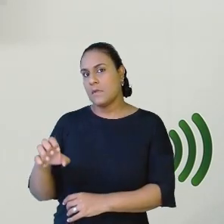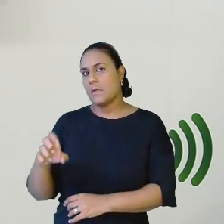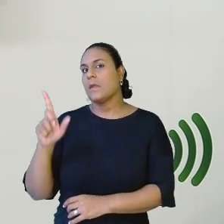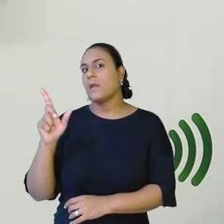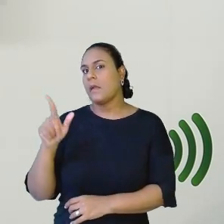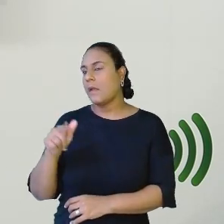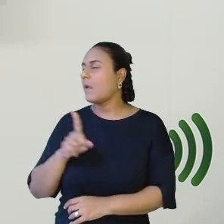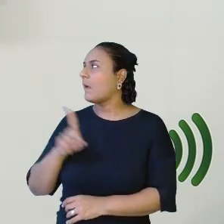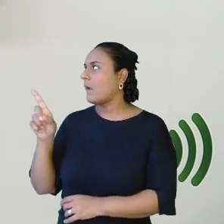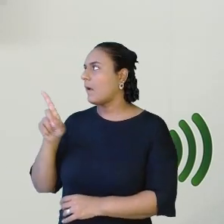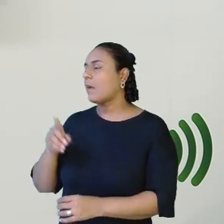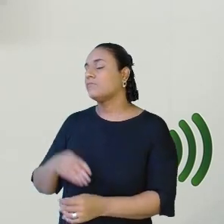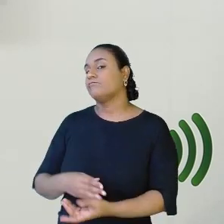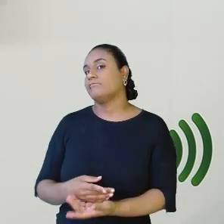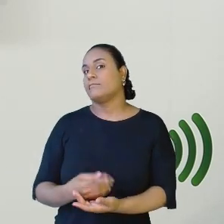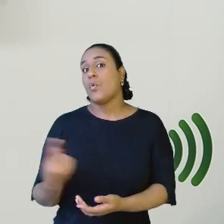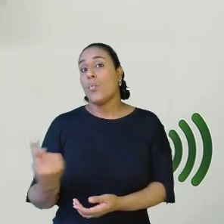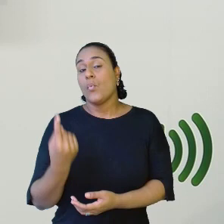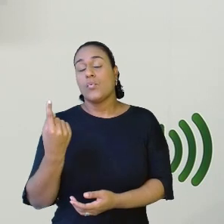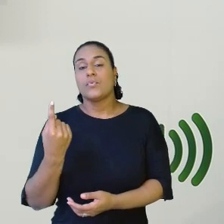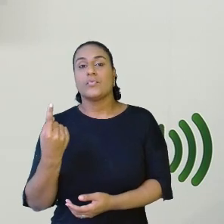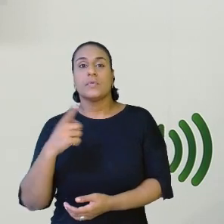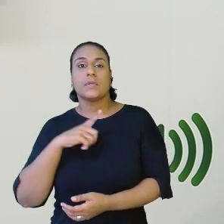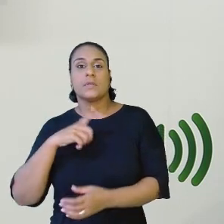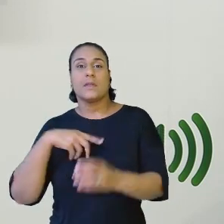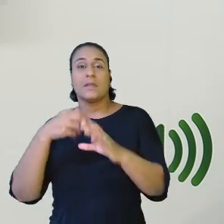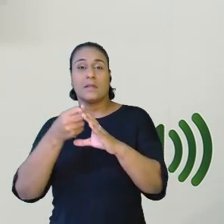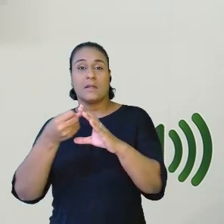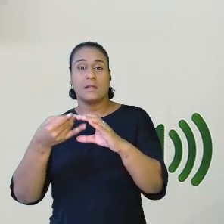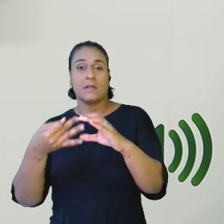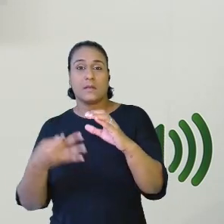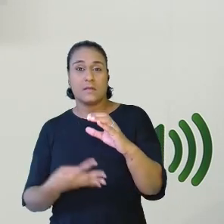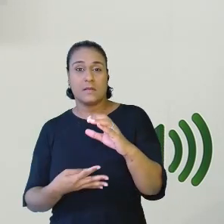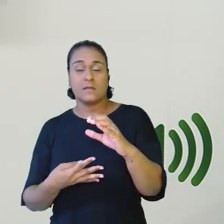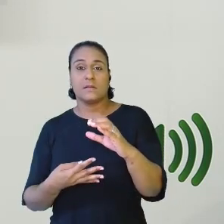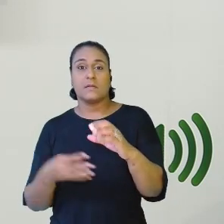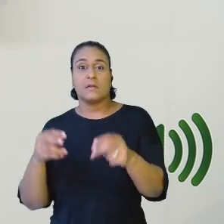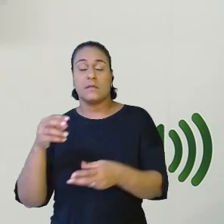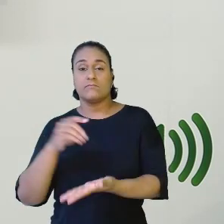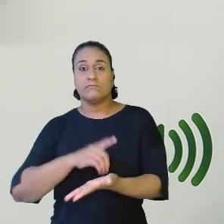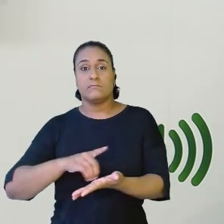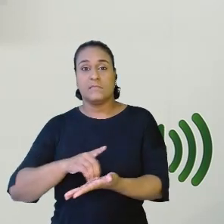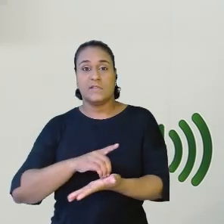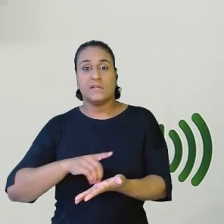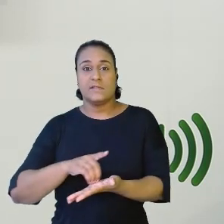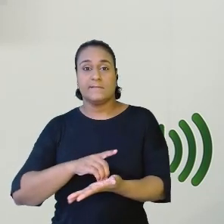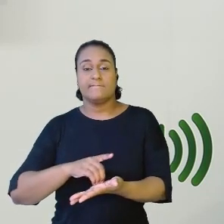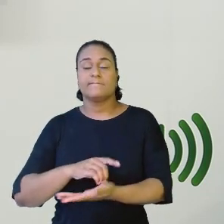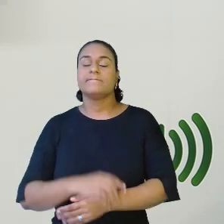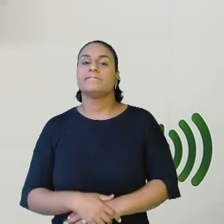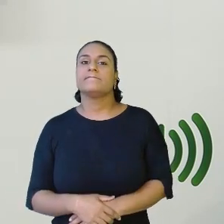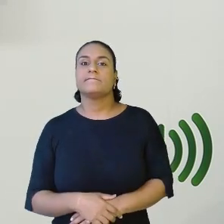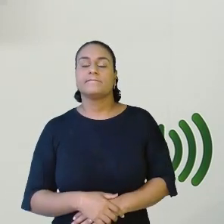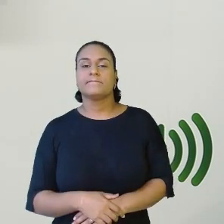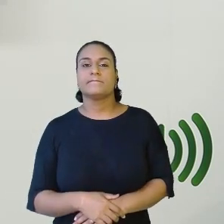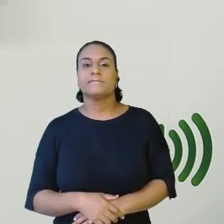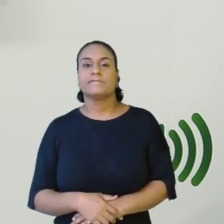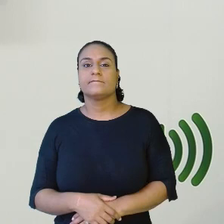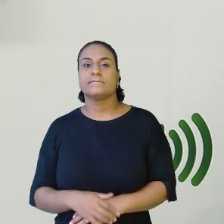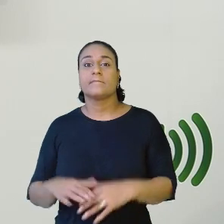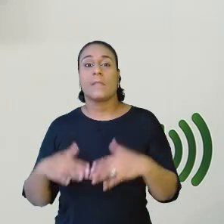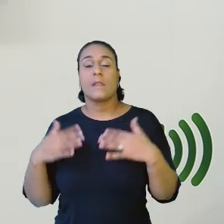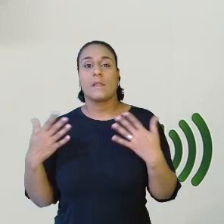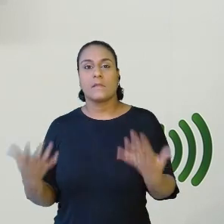o único que a gente vê aí, que tem características digitais, ou de gênero digital, tá certo?